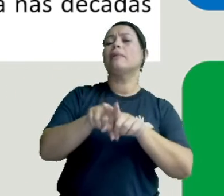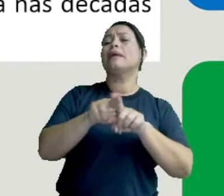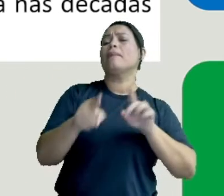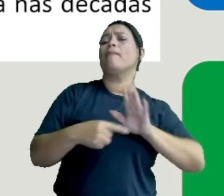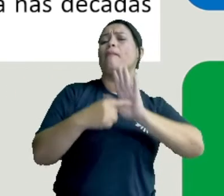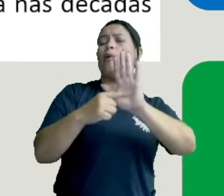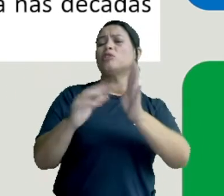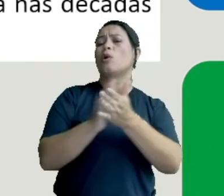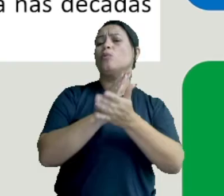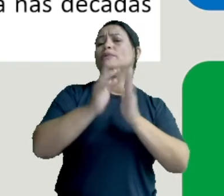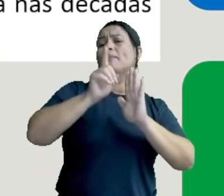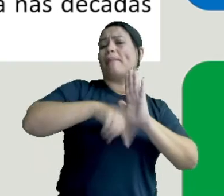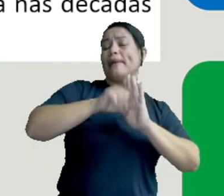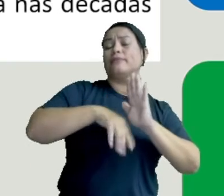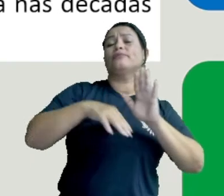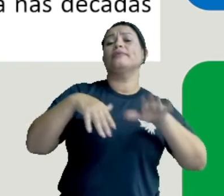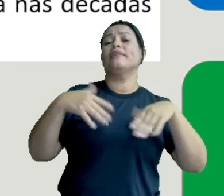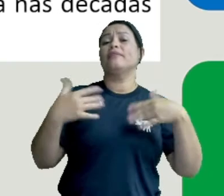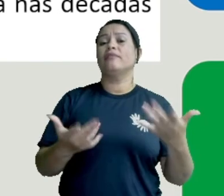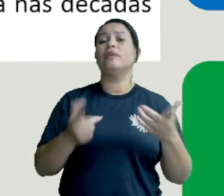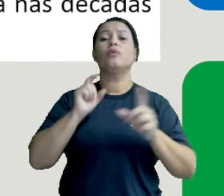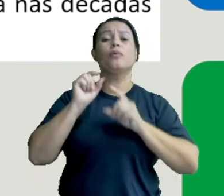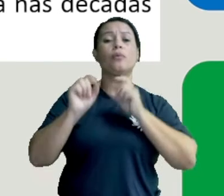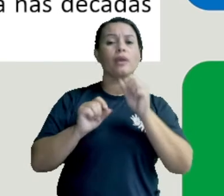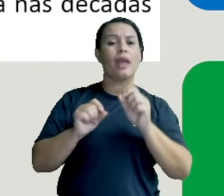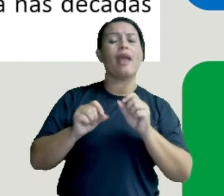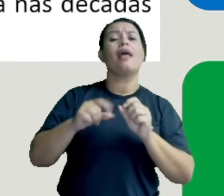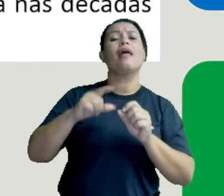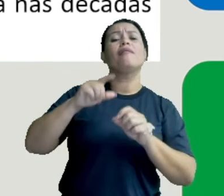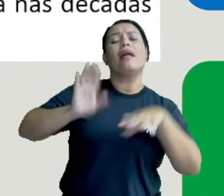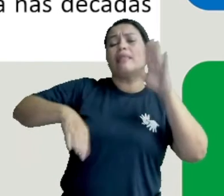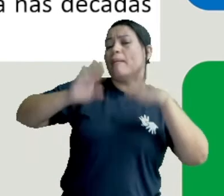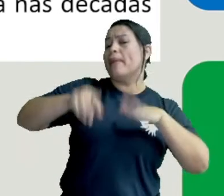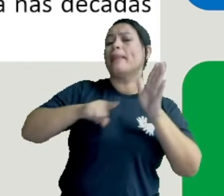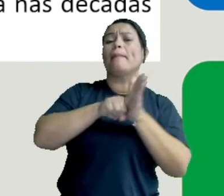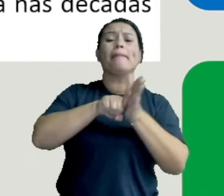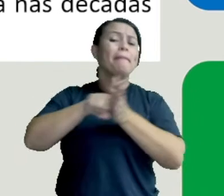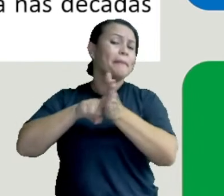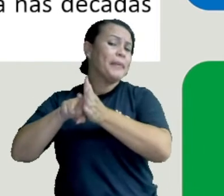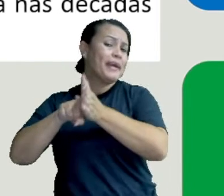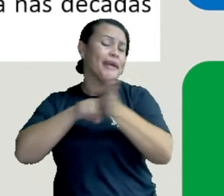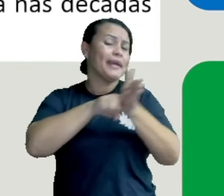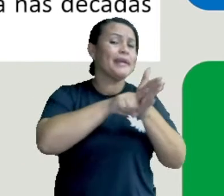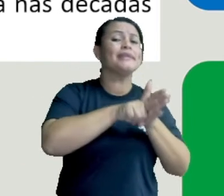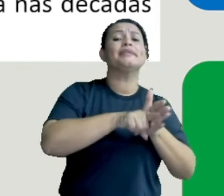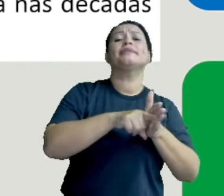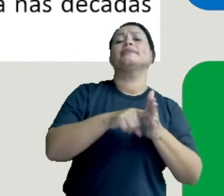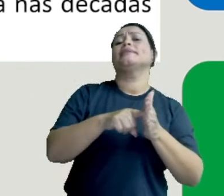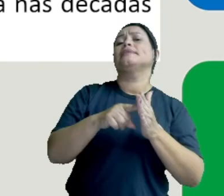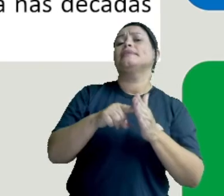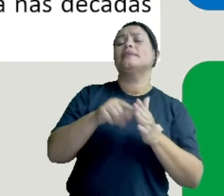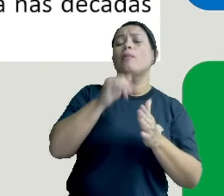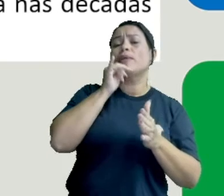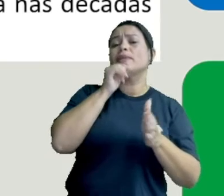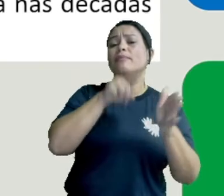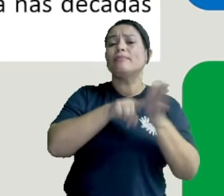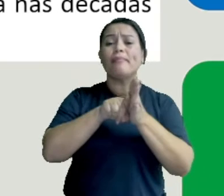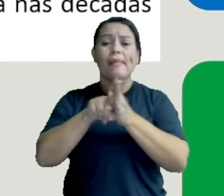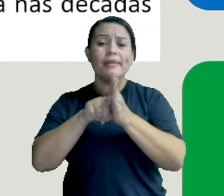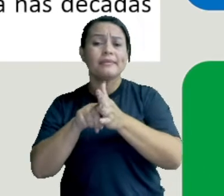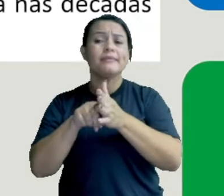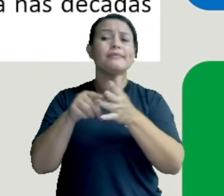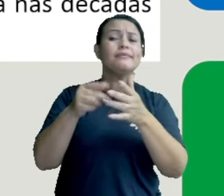aos 230 milhões. Enfim, essas estimativas elas vão sempre ser feitas ao passo que a gente vai coletando informações,